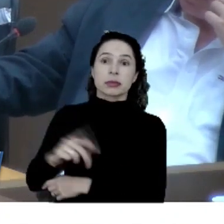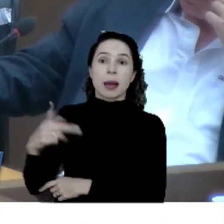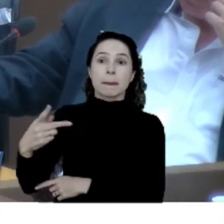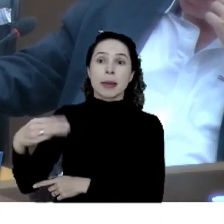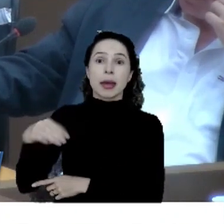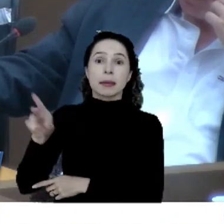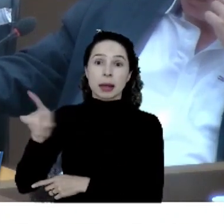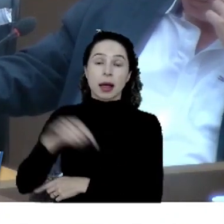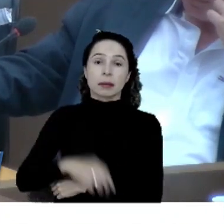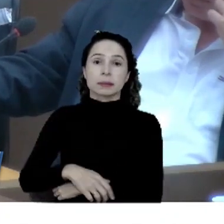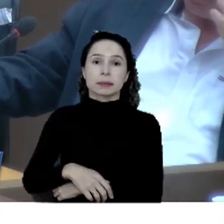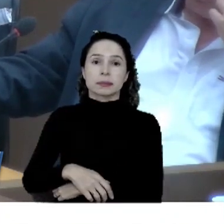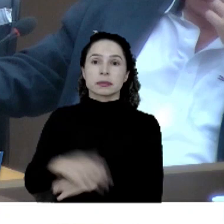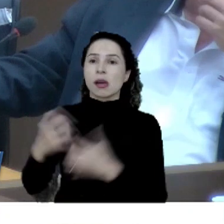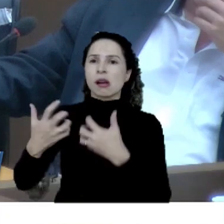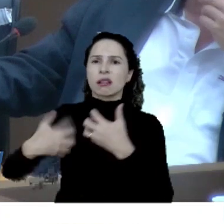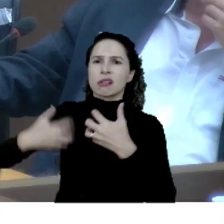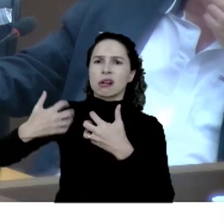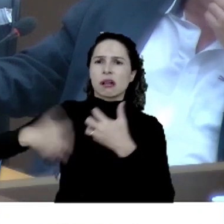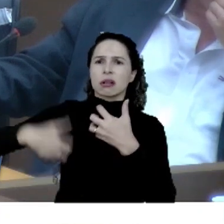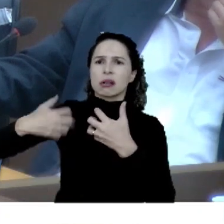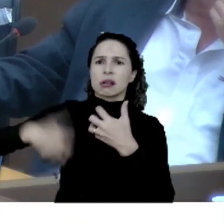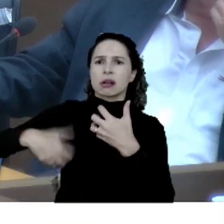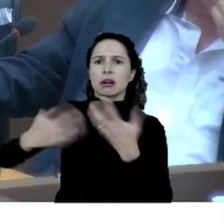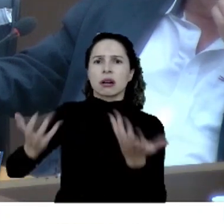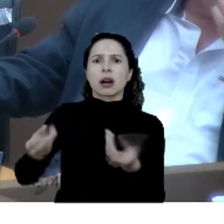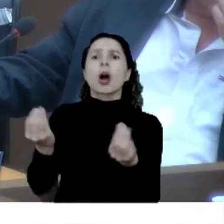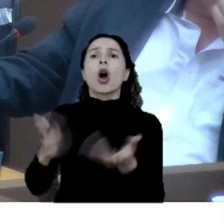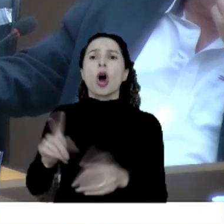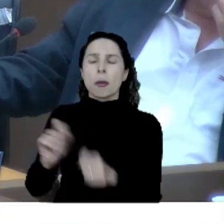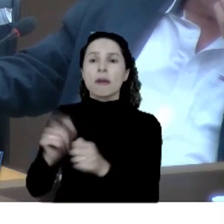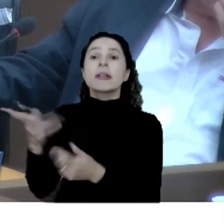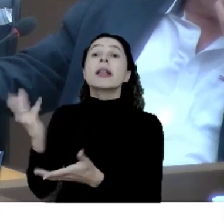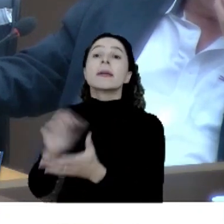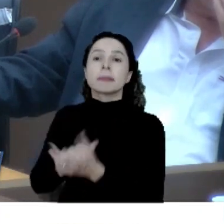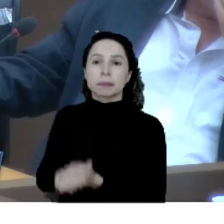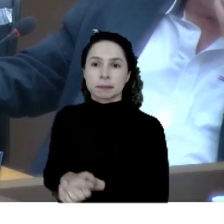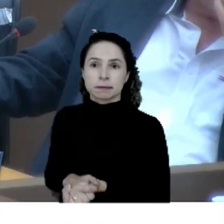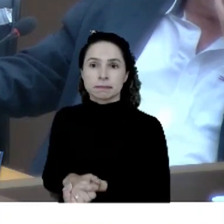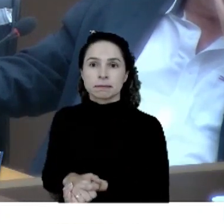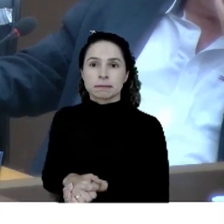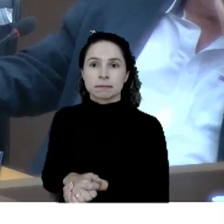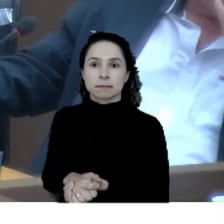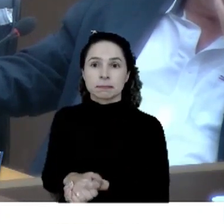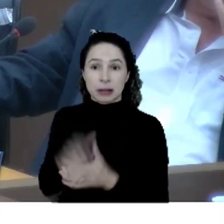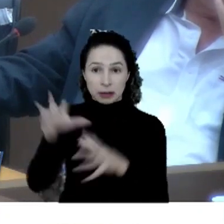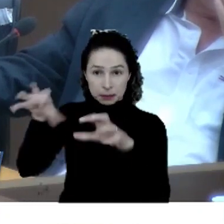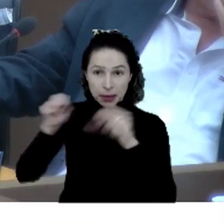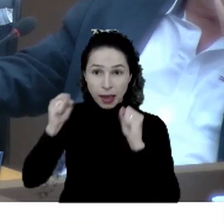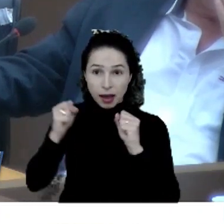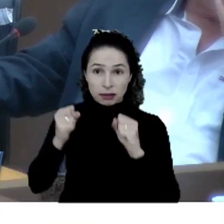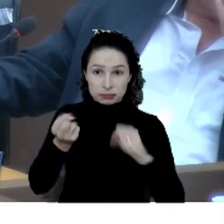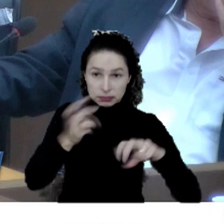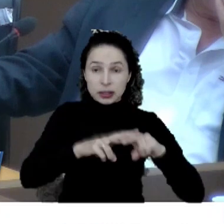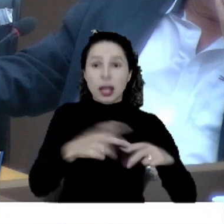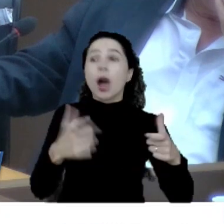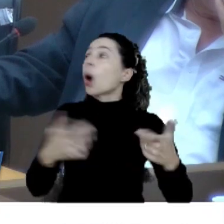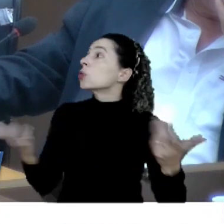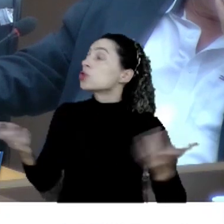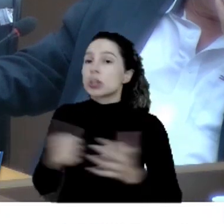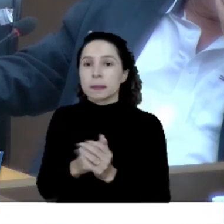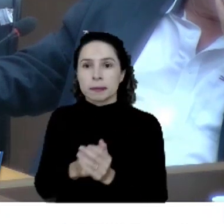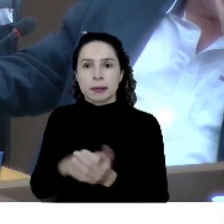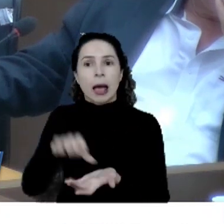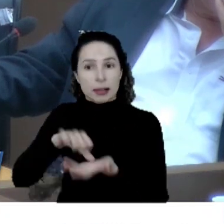A engrenagem não está funcionando. O que, que nós vamos fazer com esses caras agora? Colocar na viatura? Levar para onde? Central de polícia? O